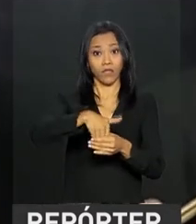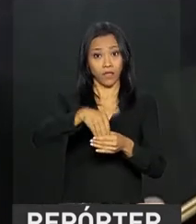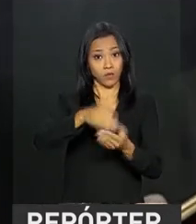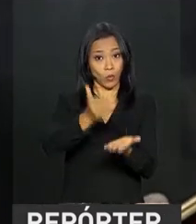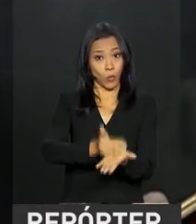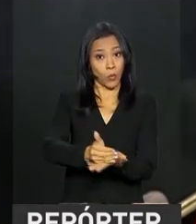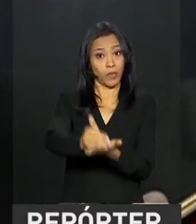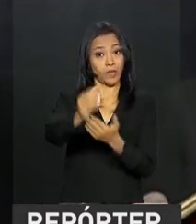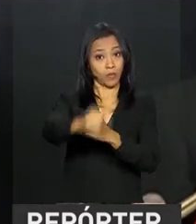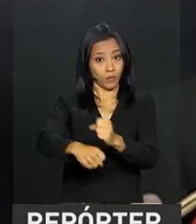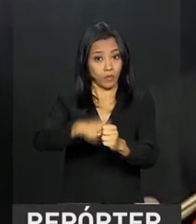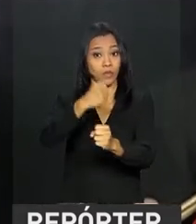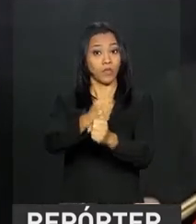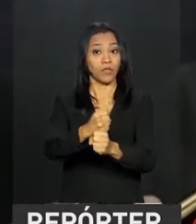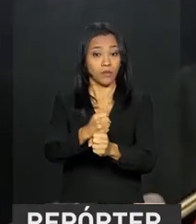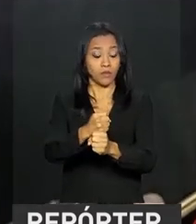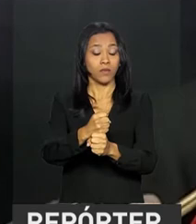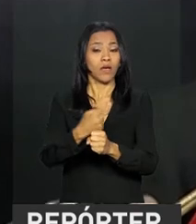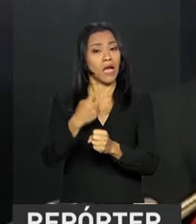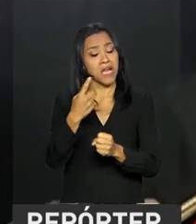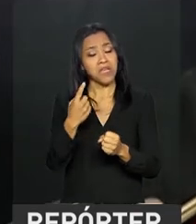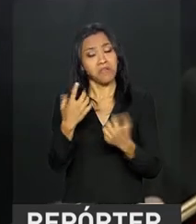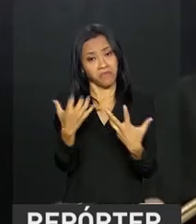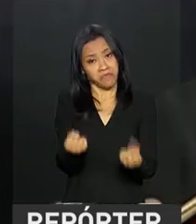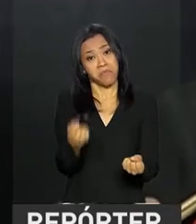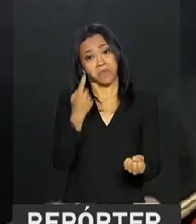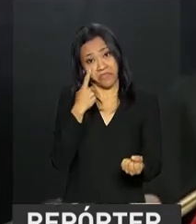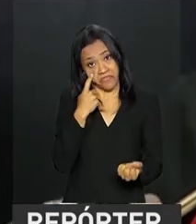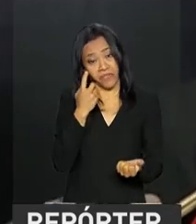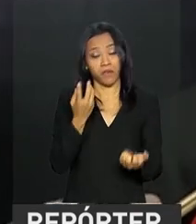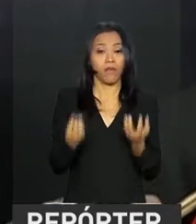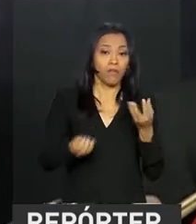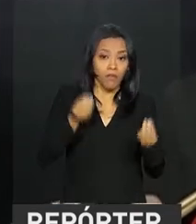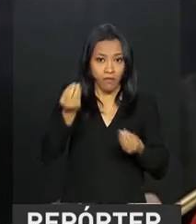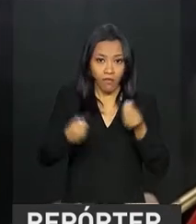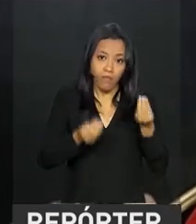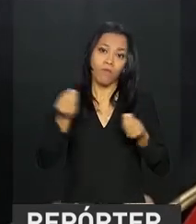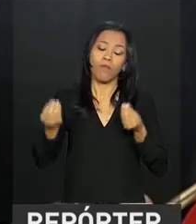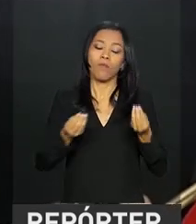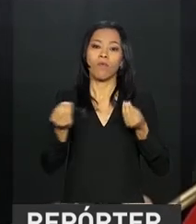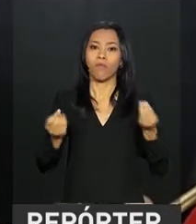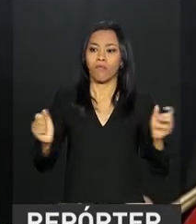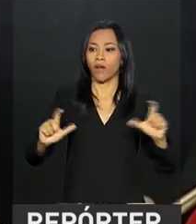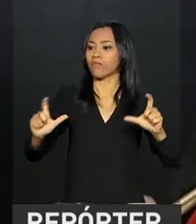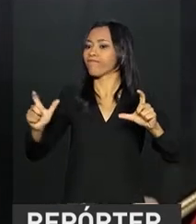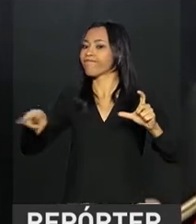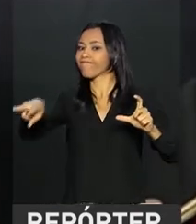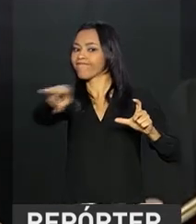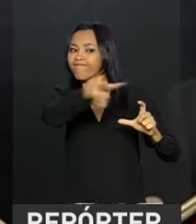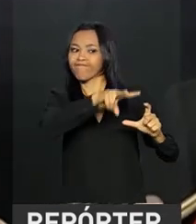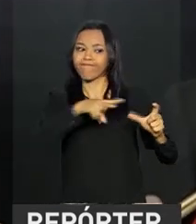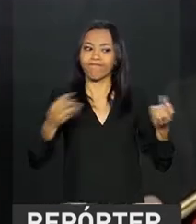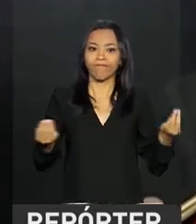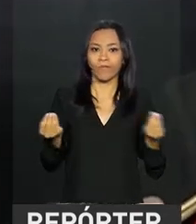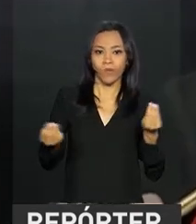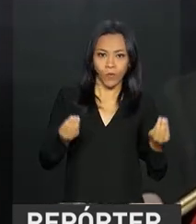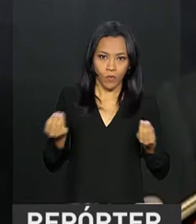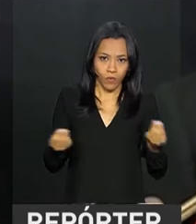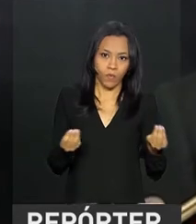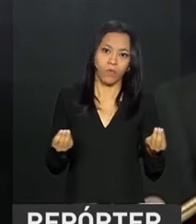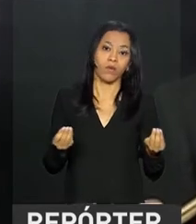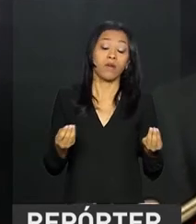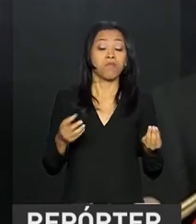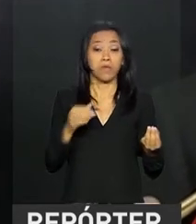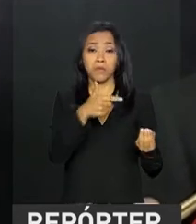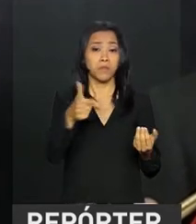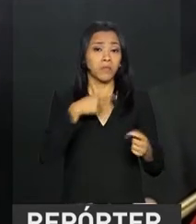ano, aí vamos ver exatamente qual será a reação das agências. Mas não há dúvida de